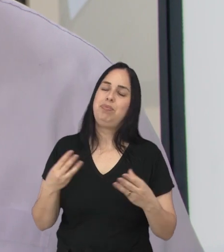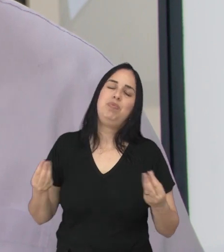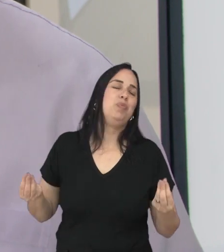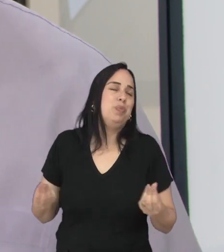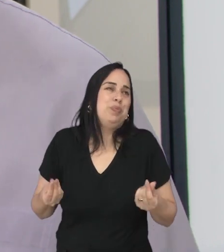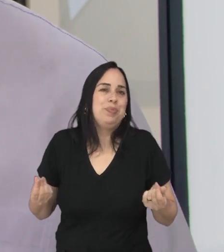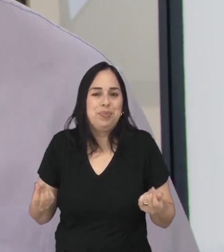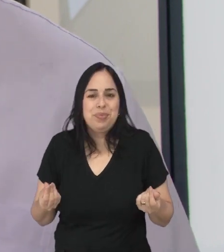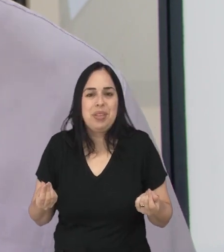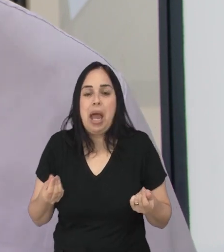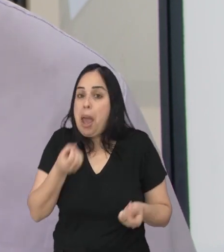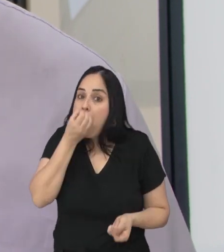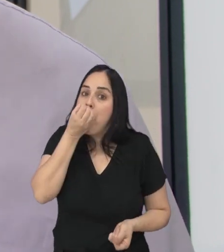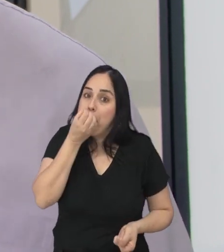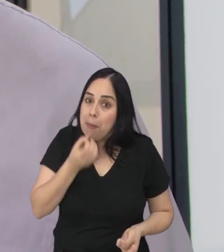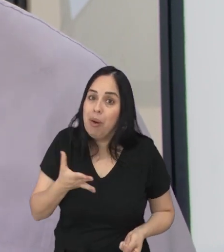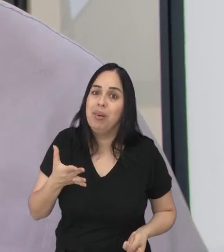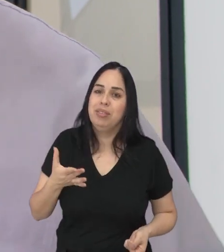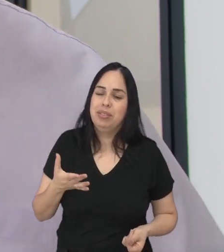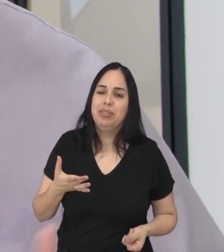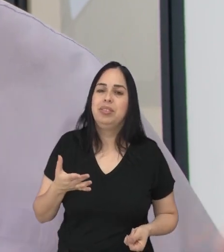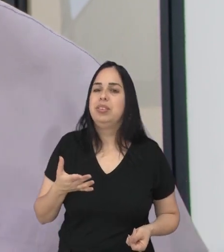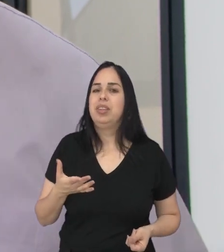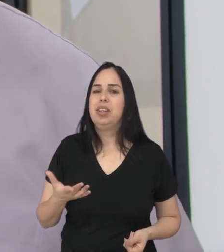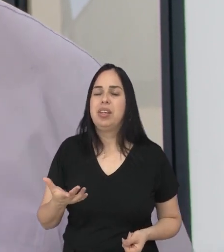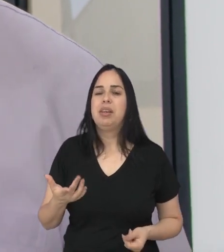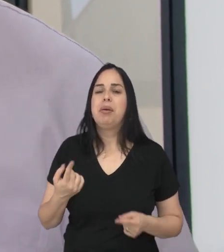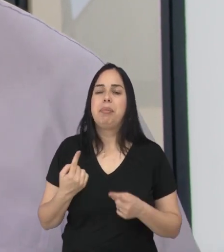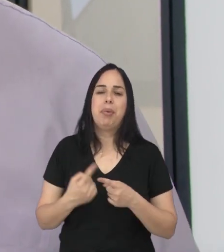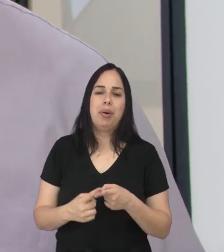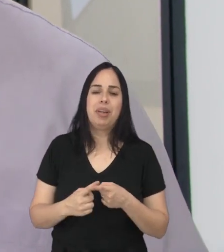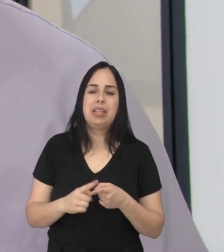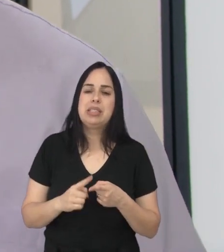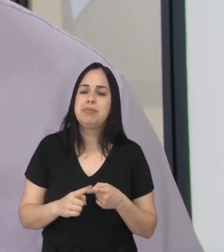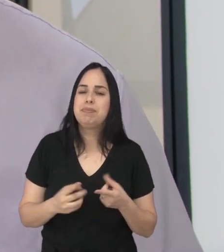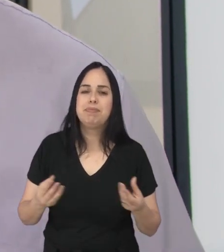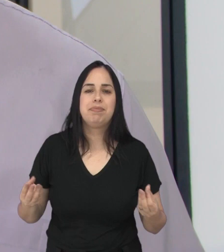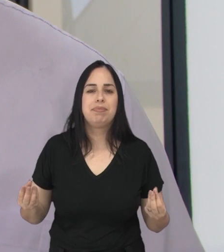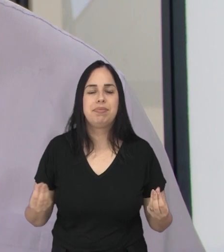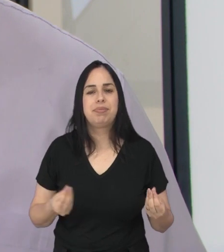dizer assim, beneficiada, né, com a nossa